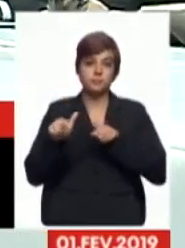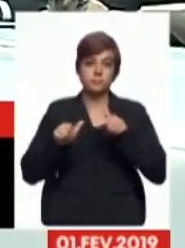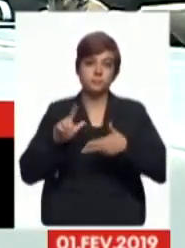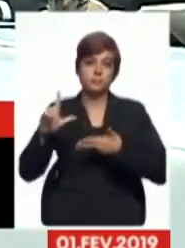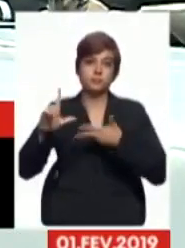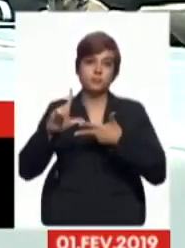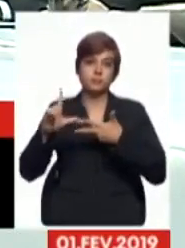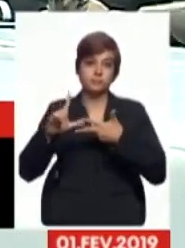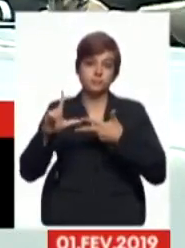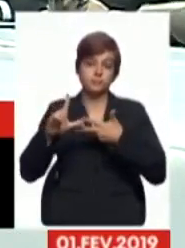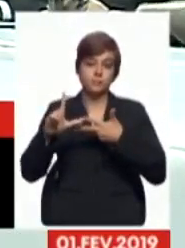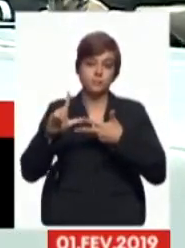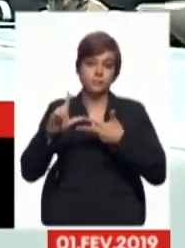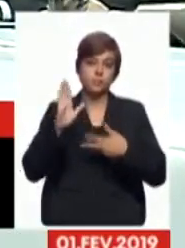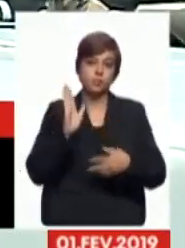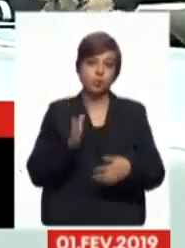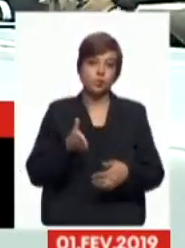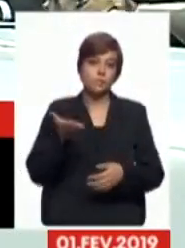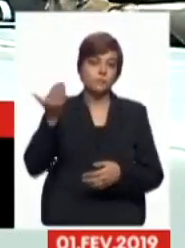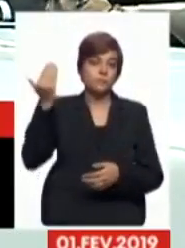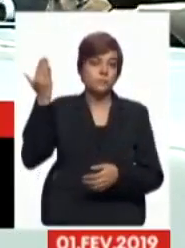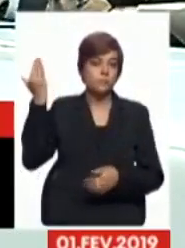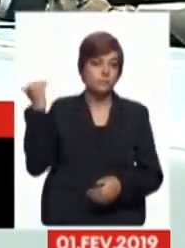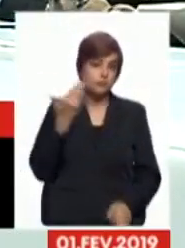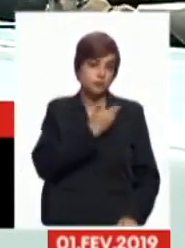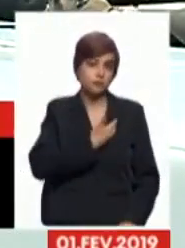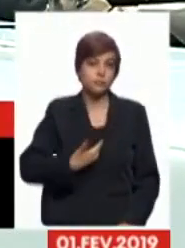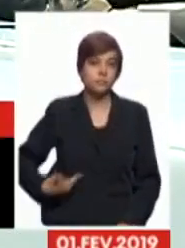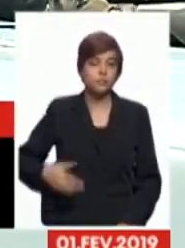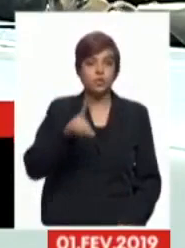foi vereador em Divinópolis.